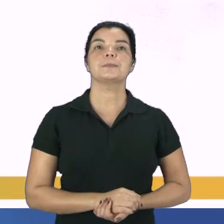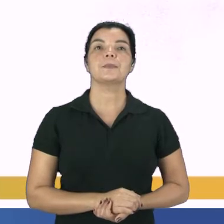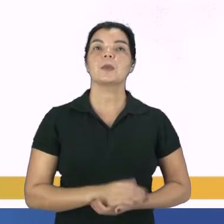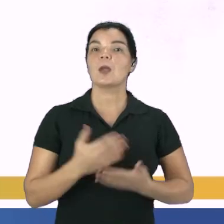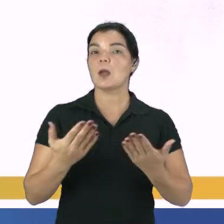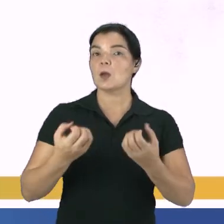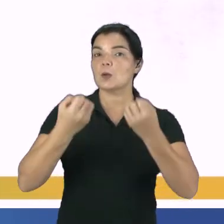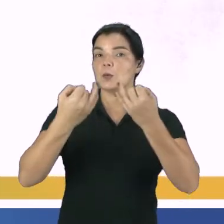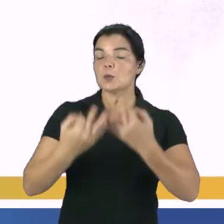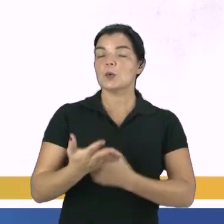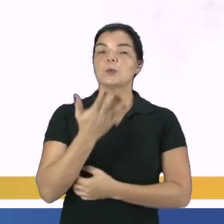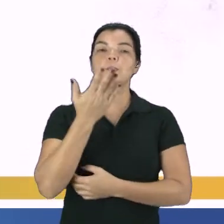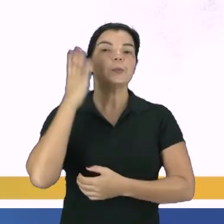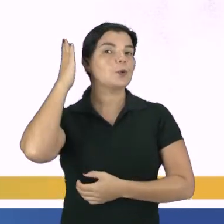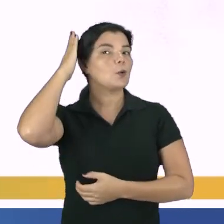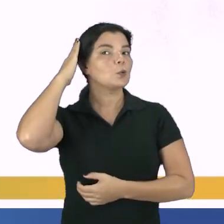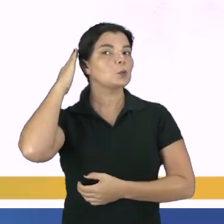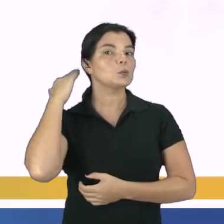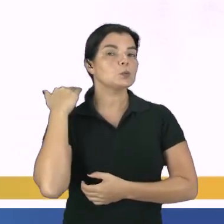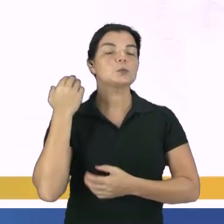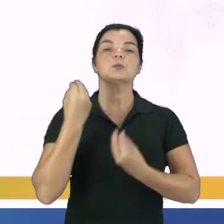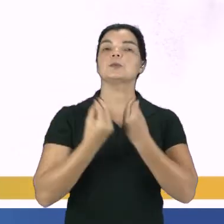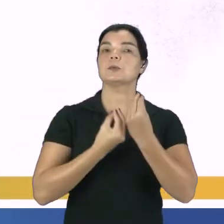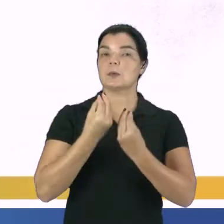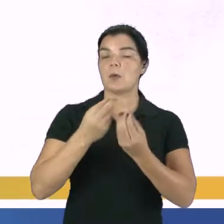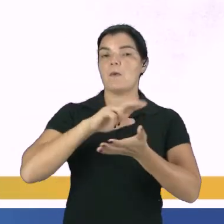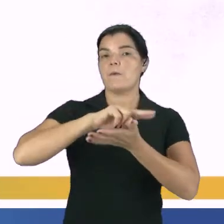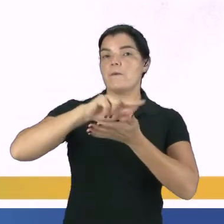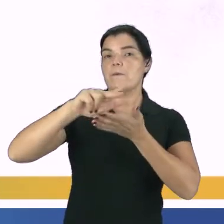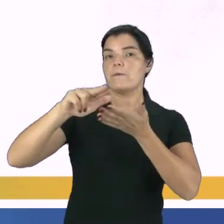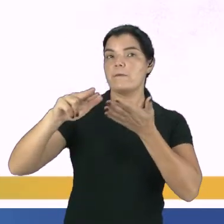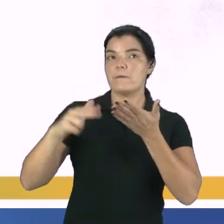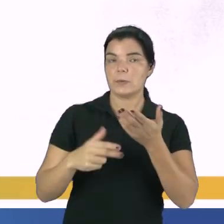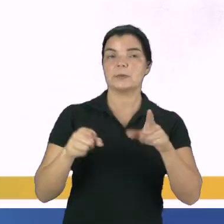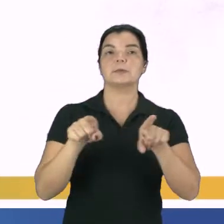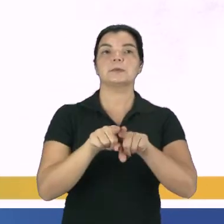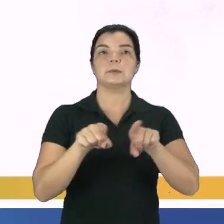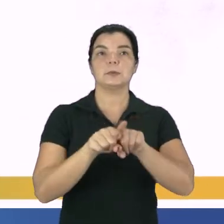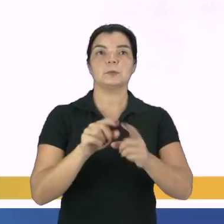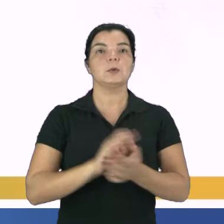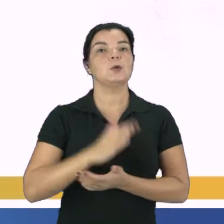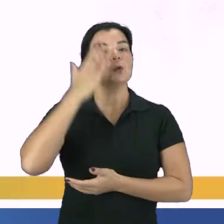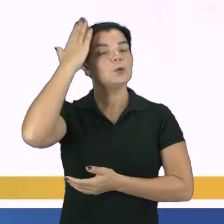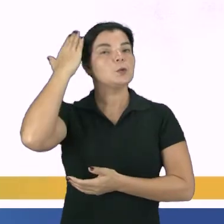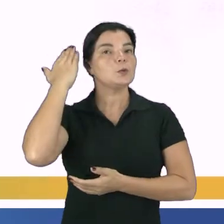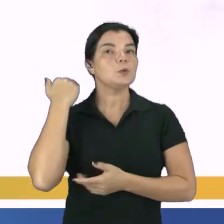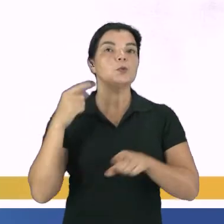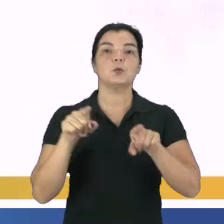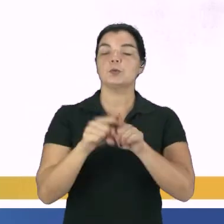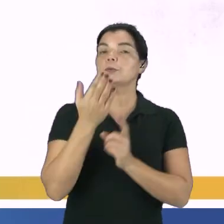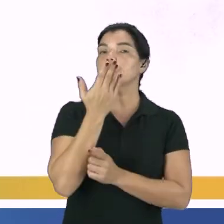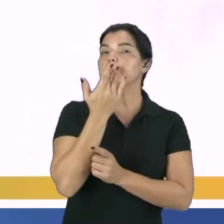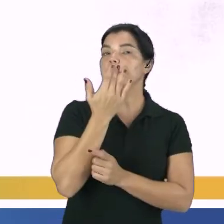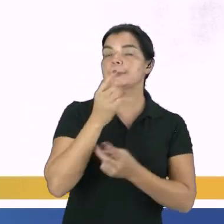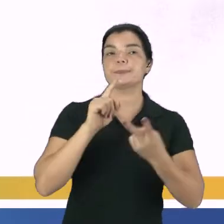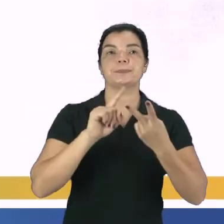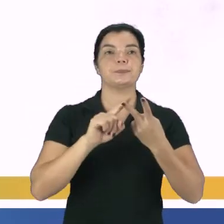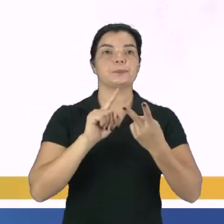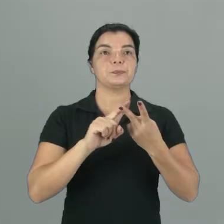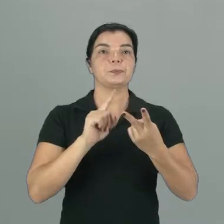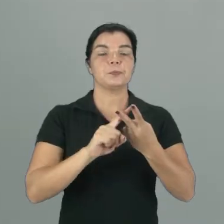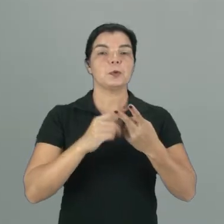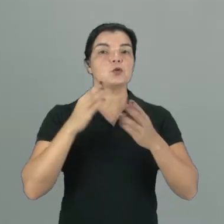Agora vamos falar sobre cabelo. Pessoal, para a gente falar sobre cabelo, existem vários aspectos, né? O cabelo a gente pode falar sobre a cor, pode falar